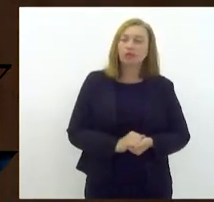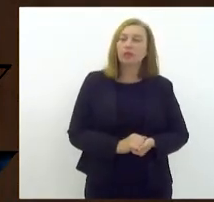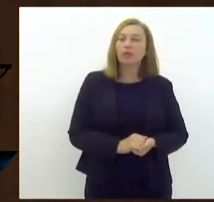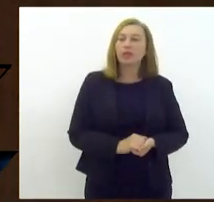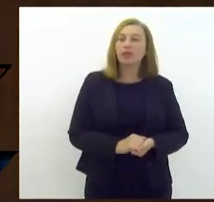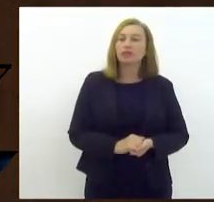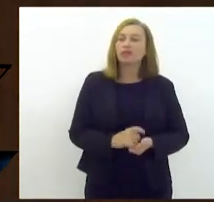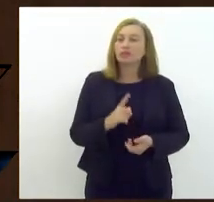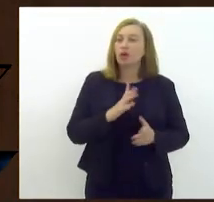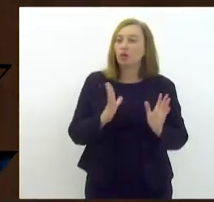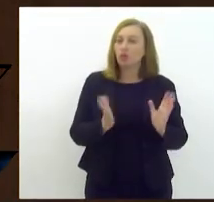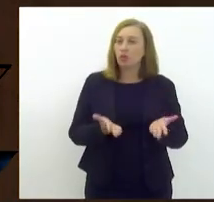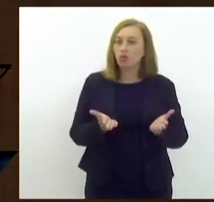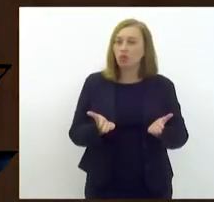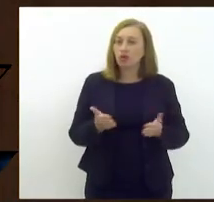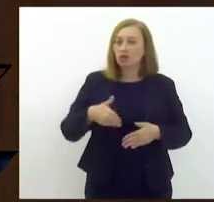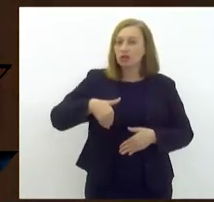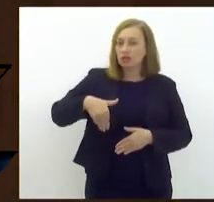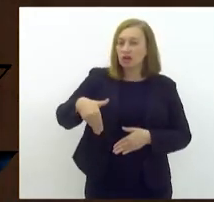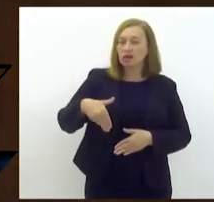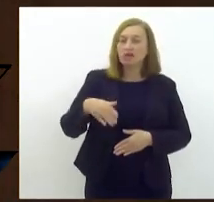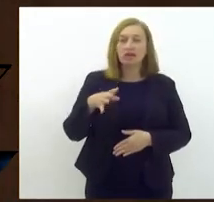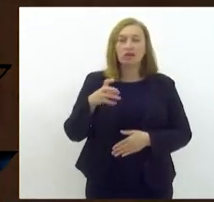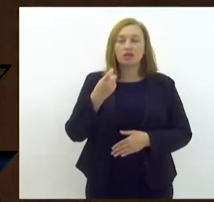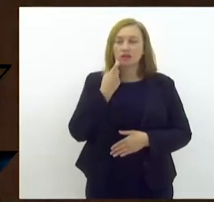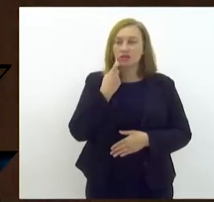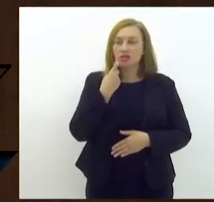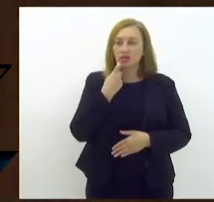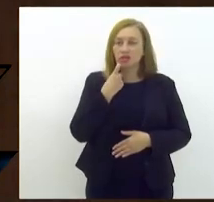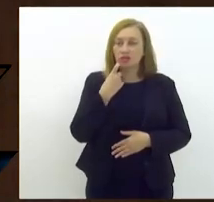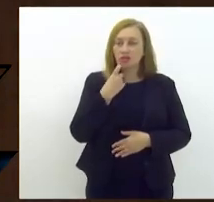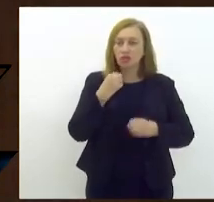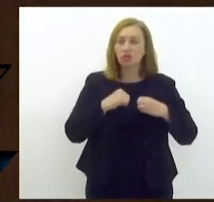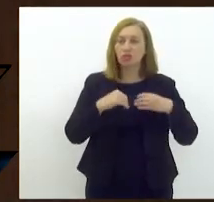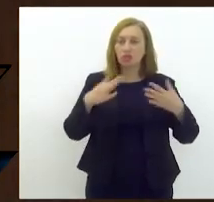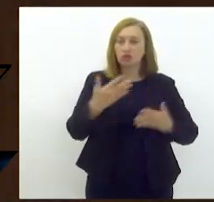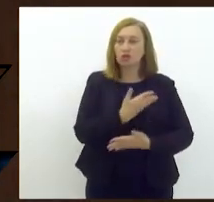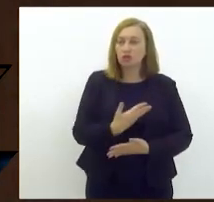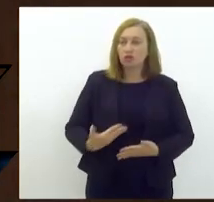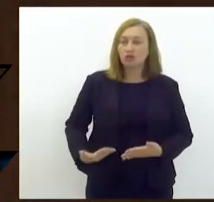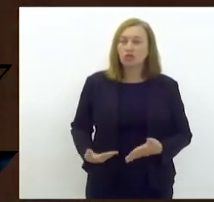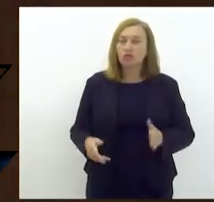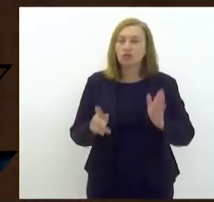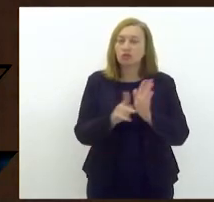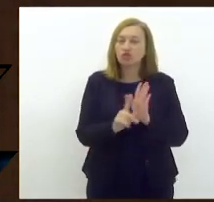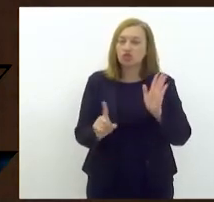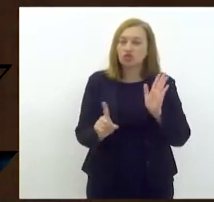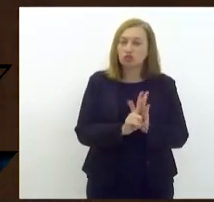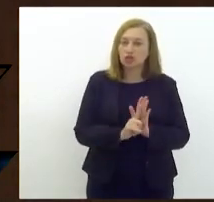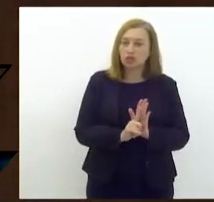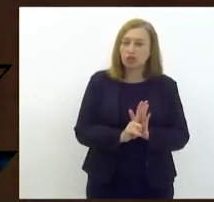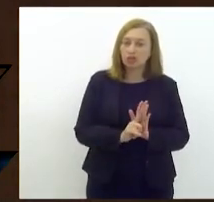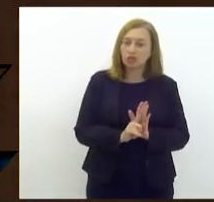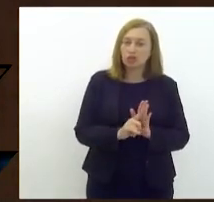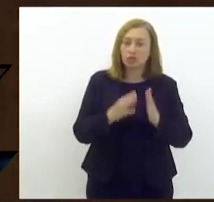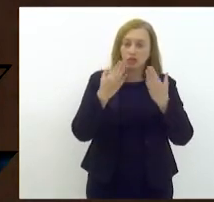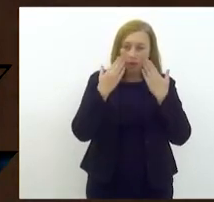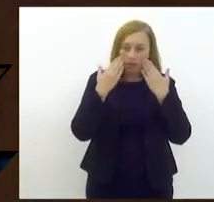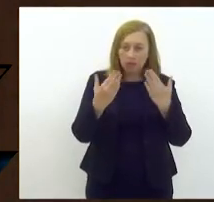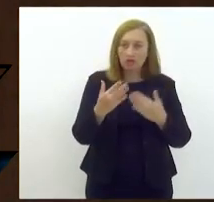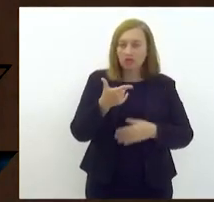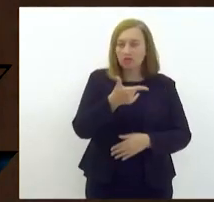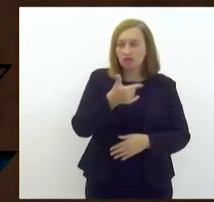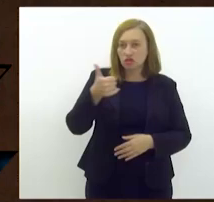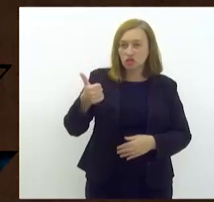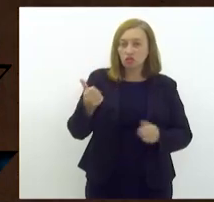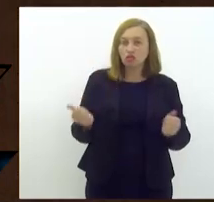vamos ter agora nessa sexta-feira uma audiência pública sobre um projeto de lei que eu apresentei em